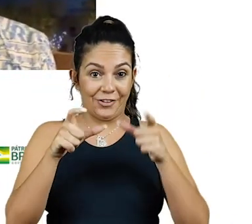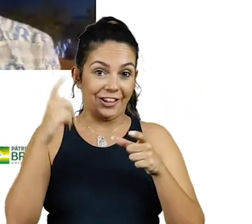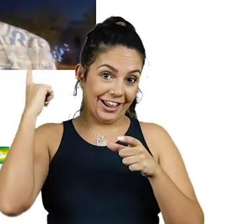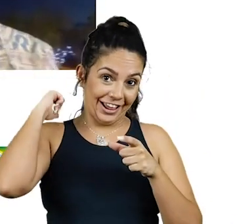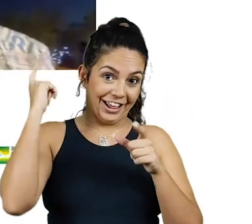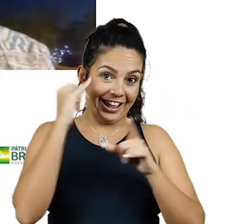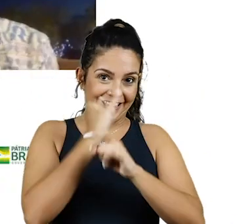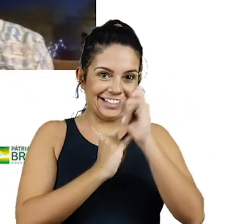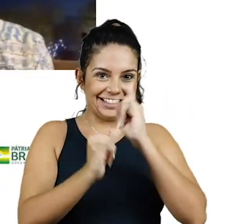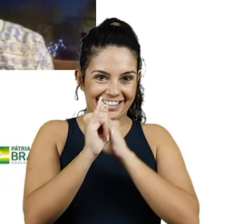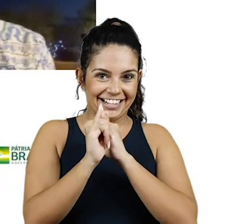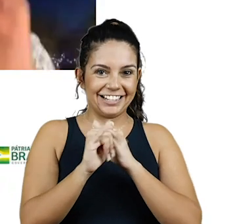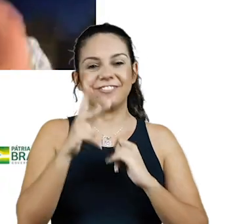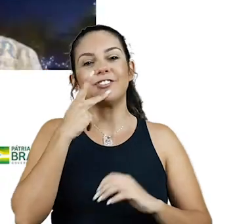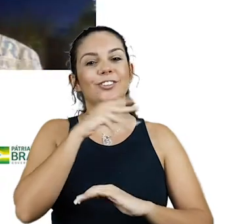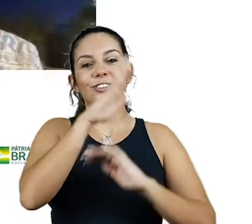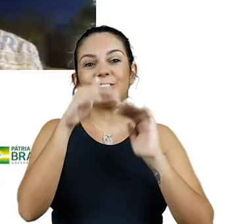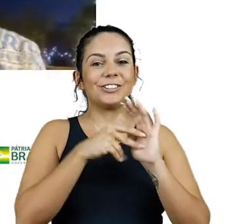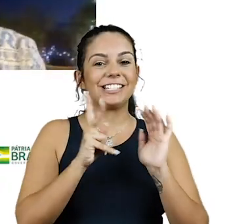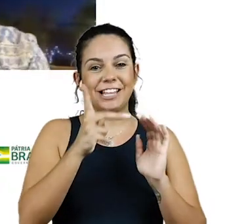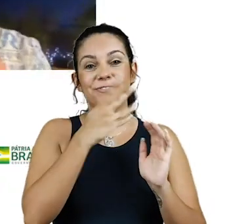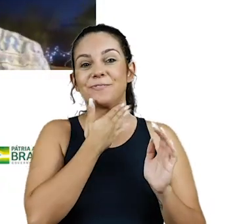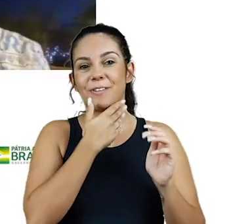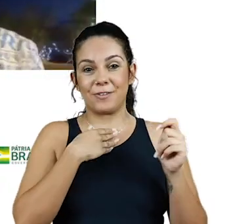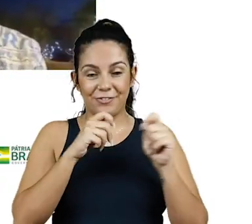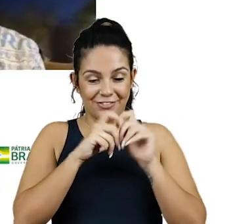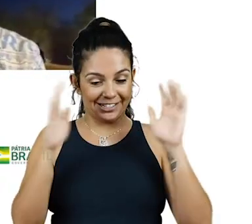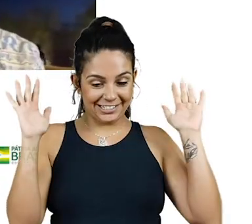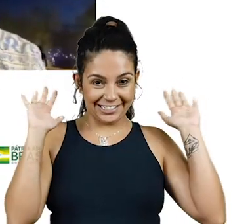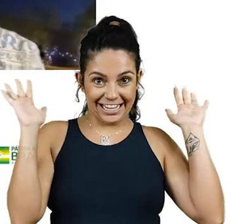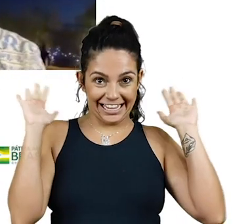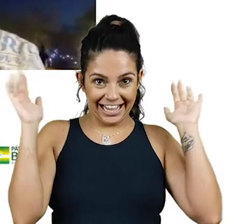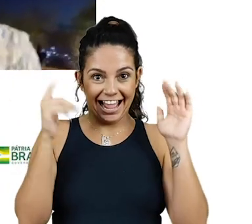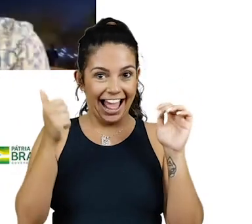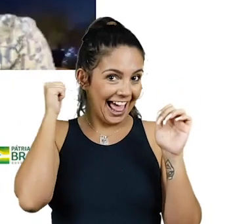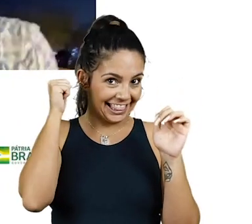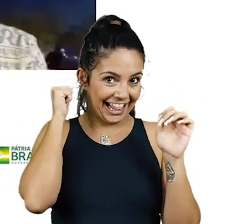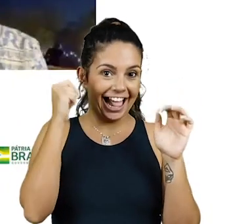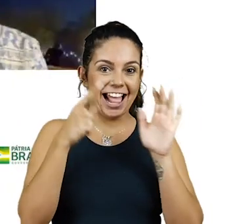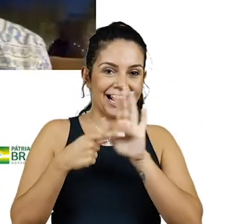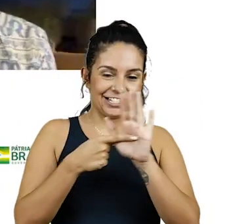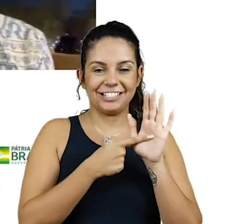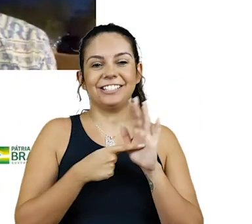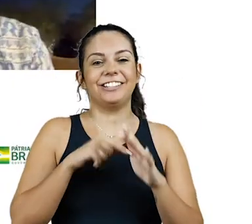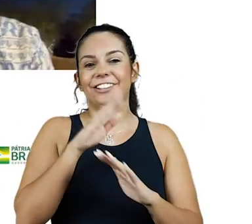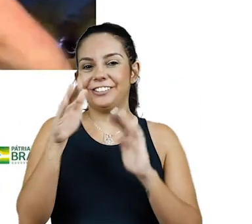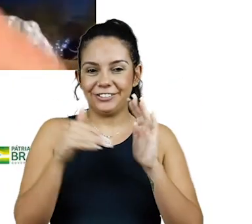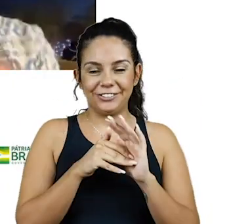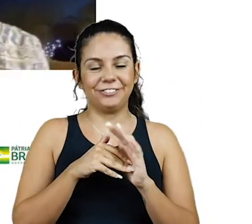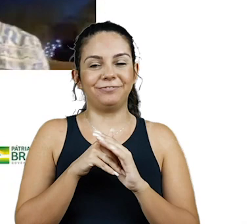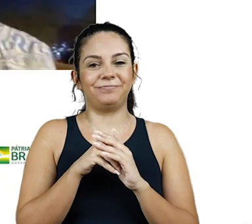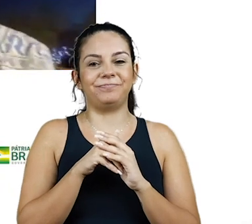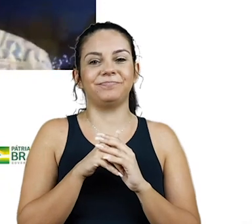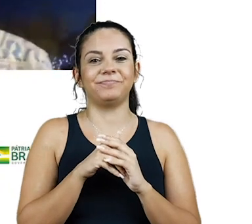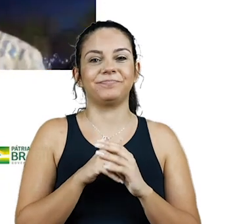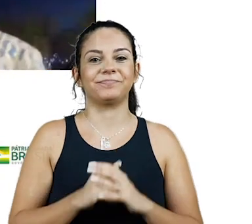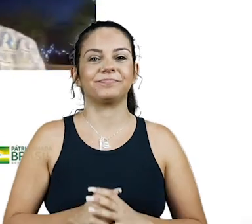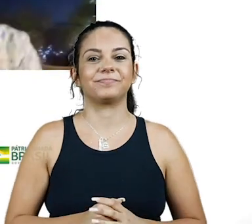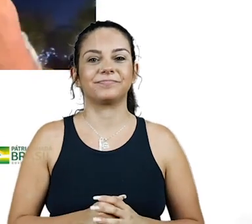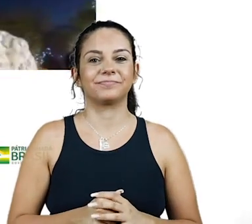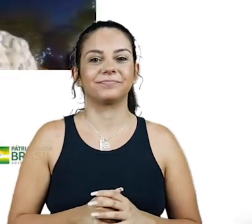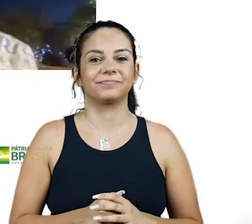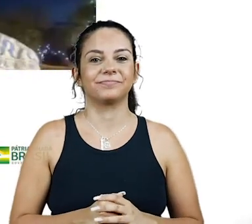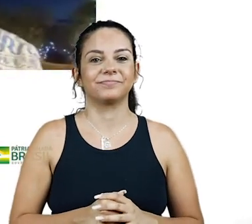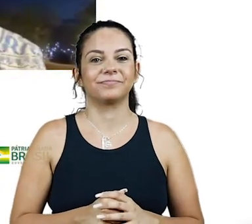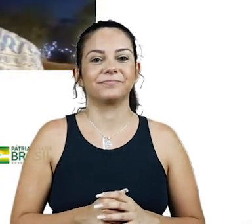aí virtual, né? Olha, tudo pro Sempre o Papo, qualquer coisa Sempre o Papo. A gente montou cenografia, essa coisa toda. Vocês merecem, você merece. Você